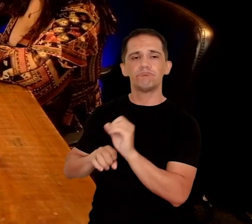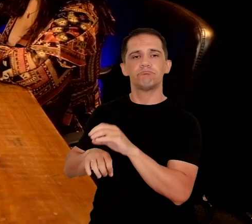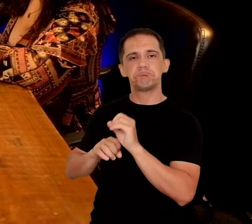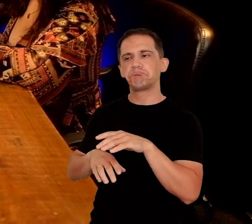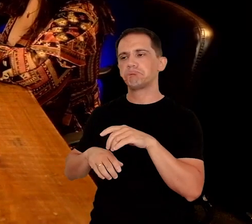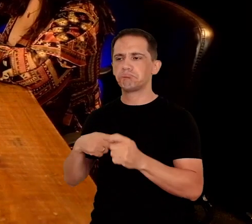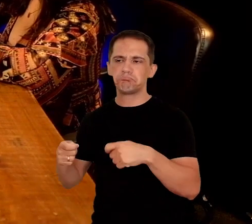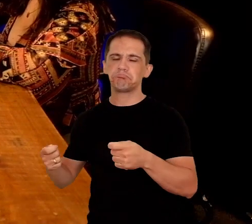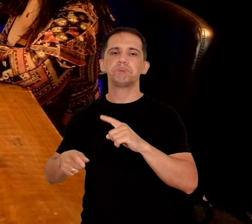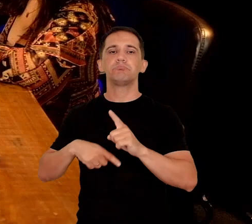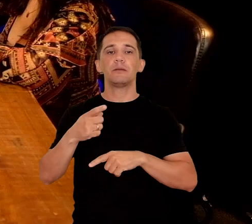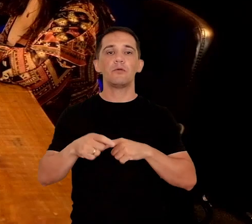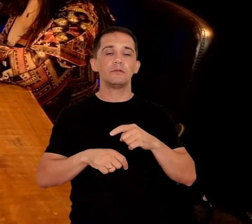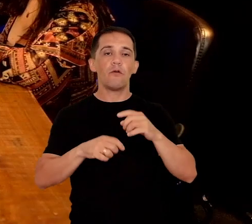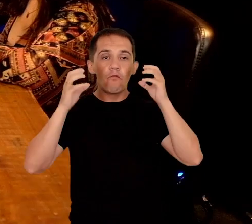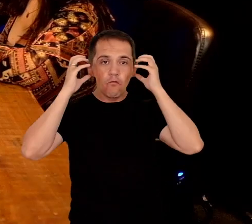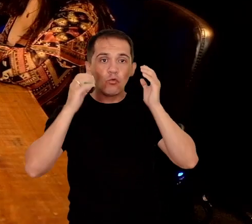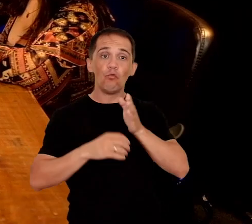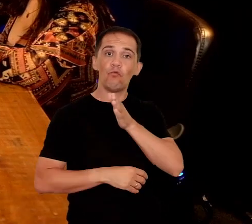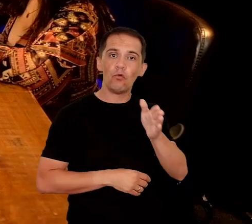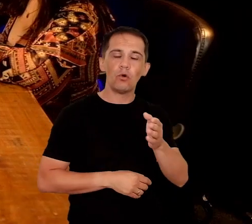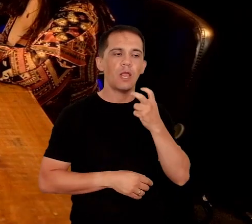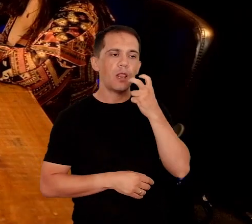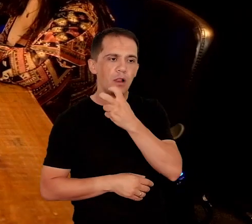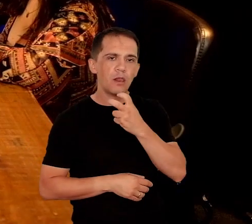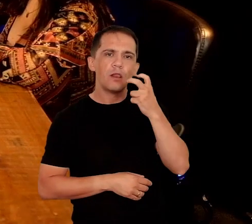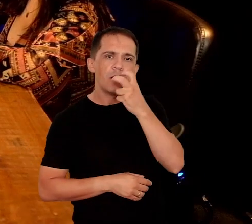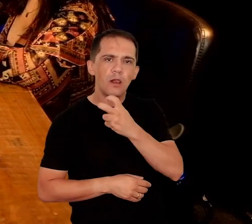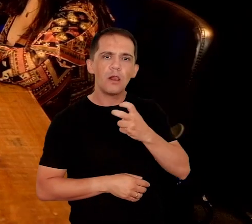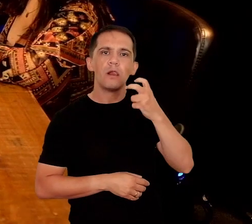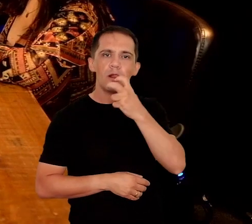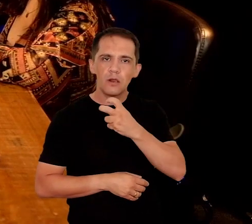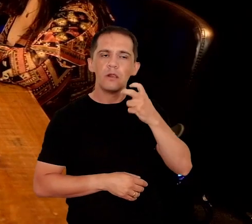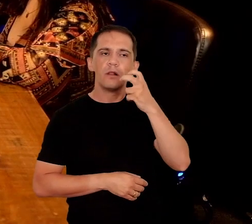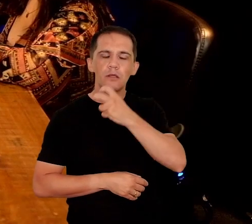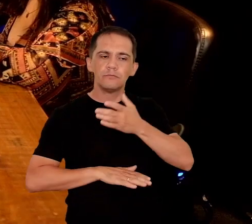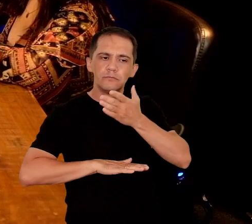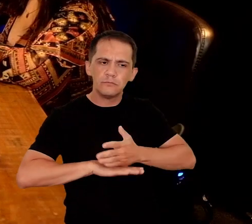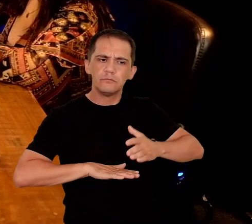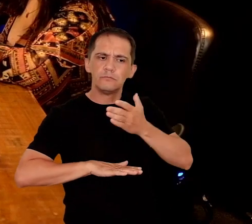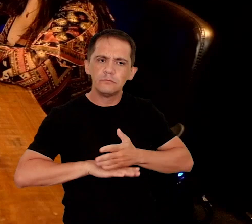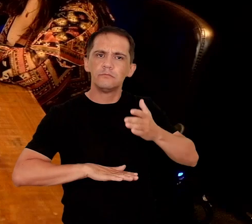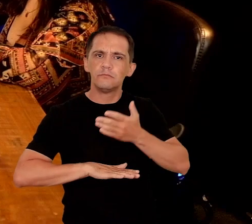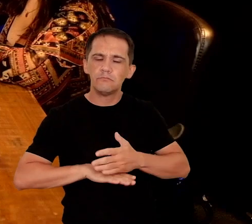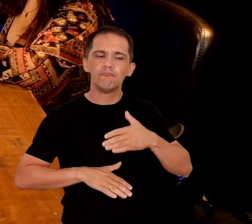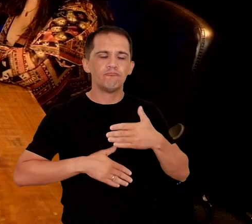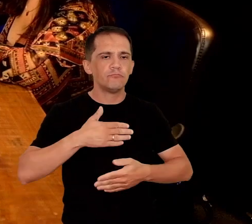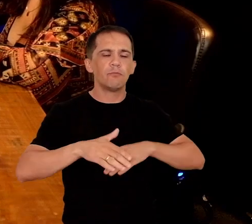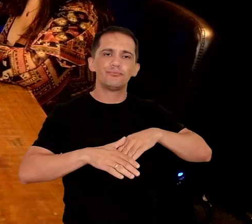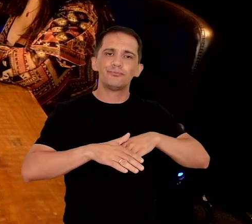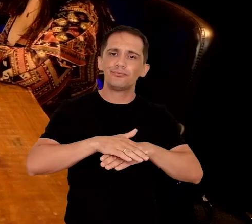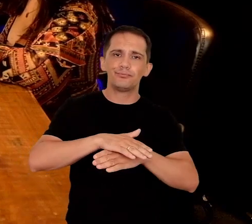família. Casa, com a família. Depois ela foi oralizada. Isso eu entendo hoje, né? Porque por que ela falava? Ela foi oralizada, foi na